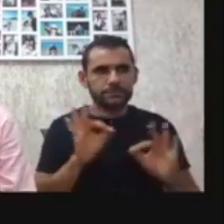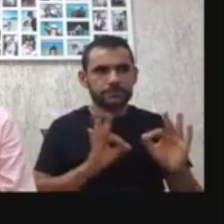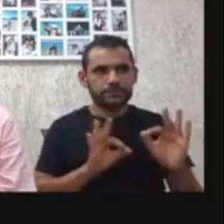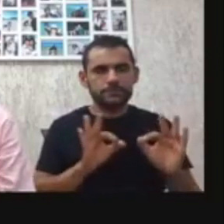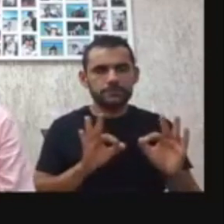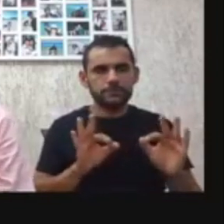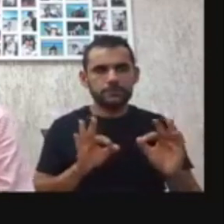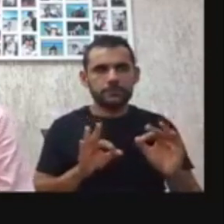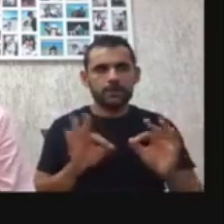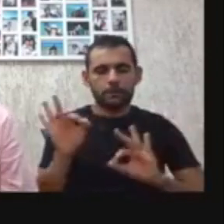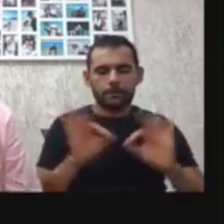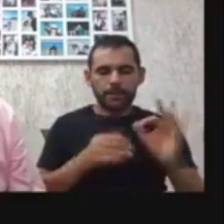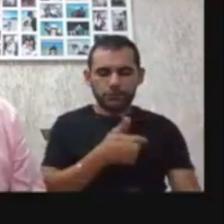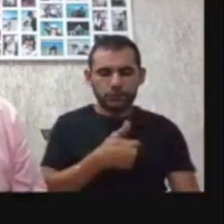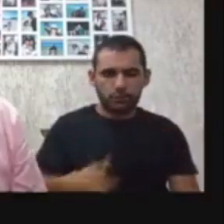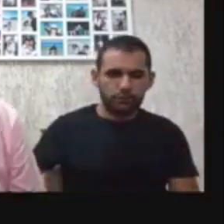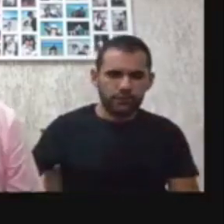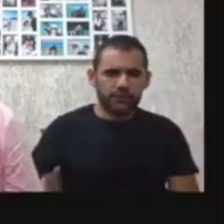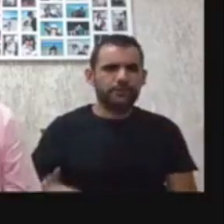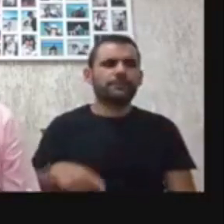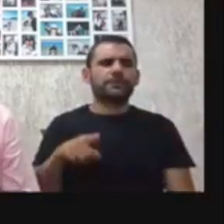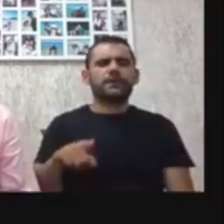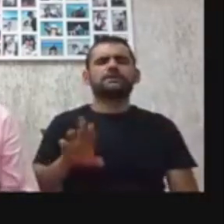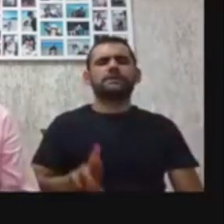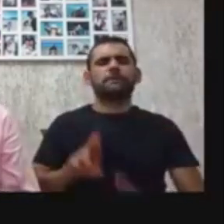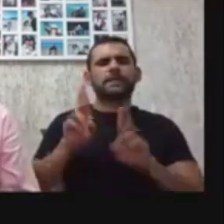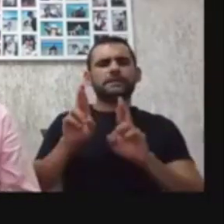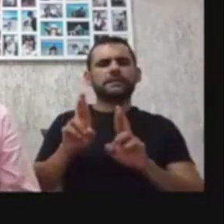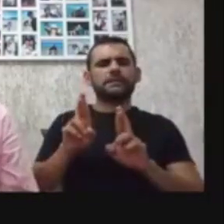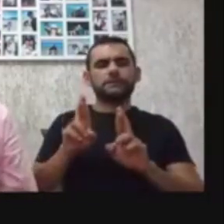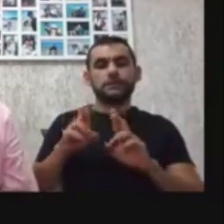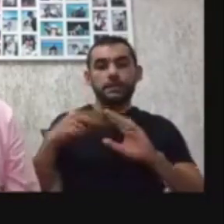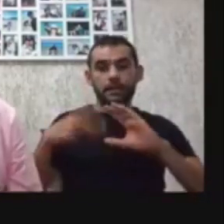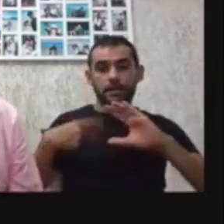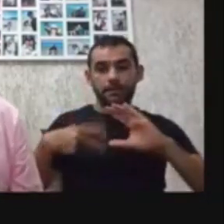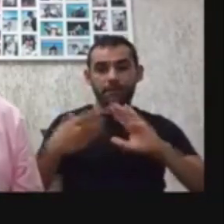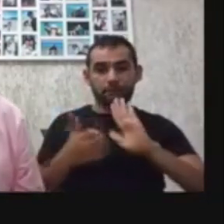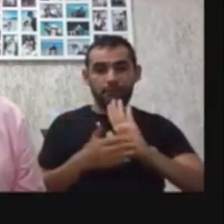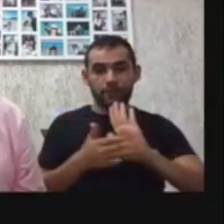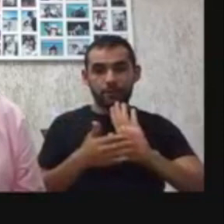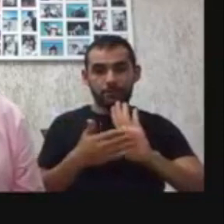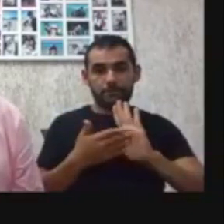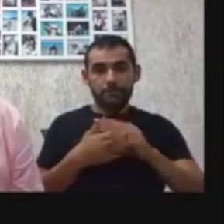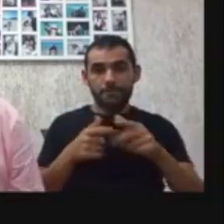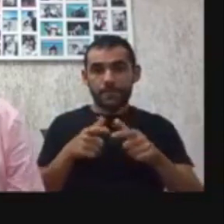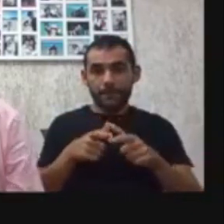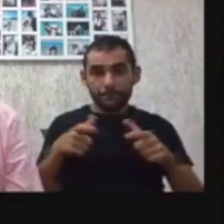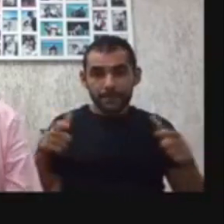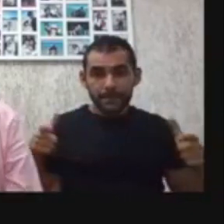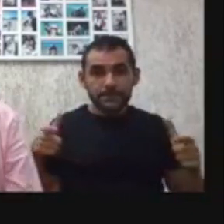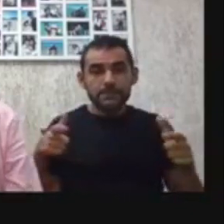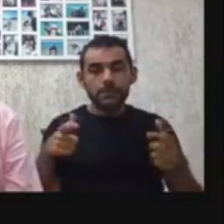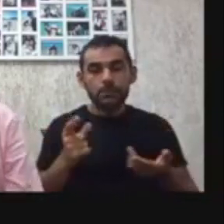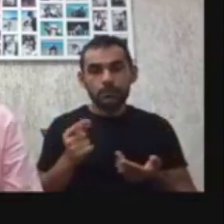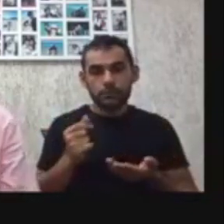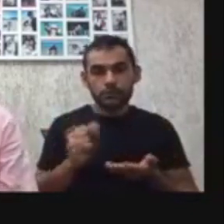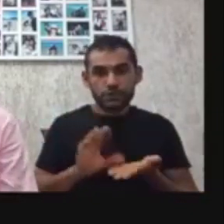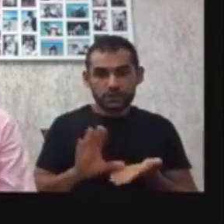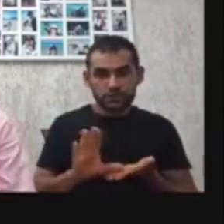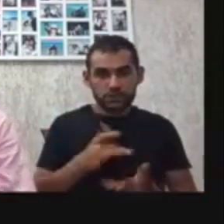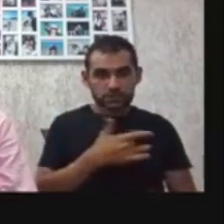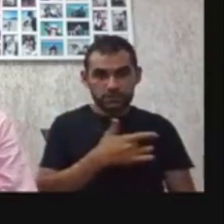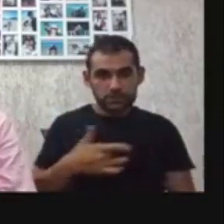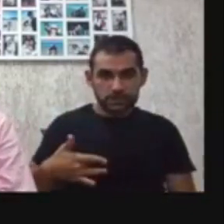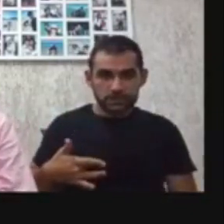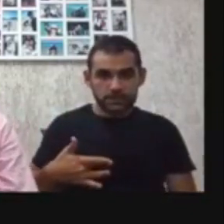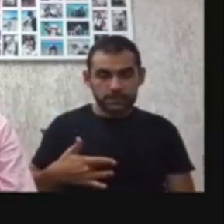no plano de governo, que o senhor pretende encaminhar à Câmara Municipal uma proposta de ampliação do orçamento de saúde,